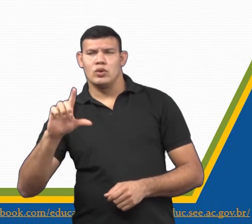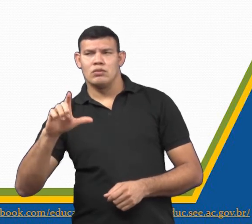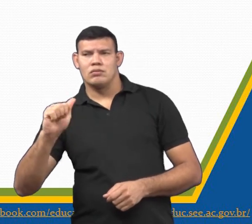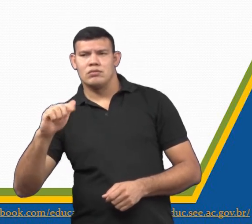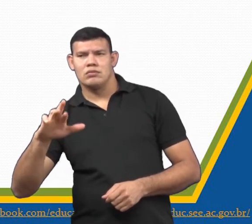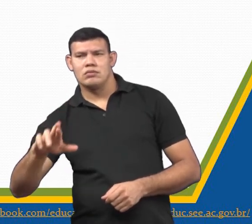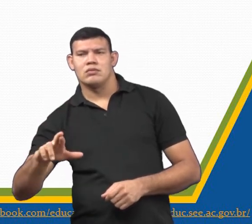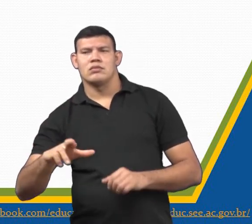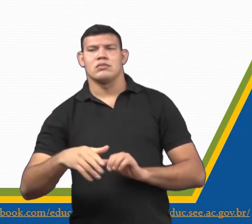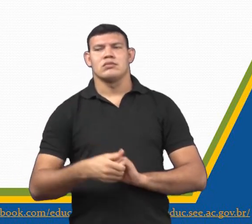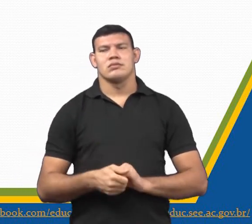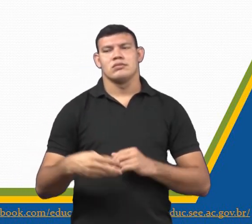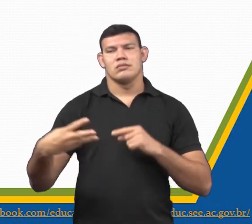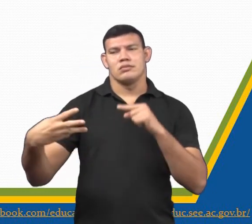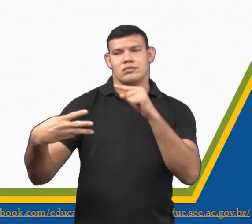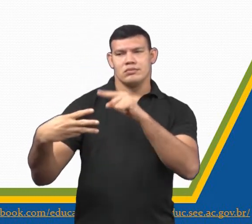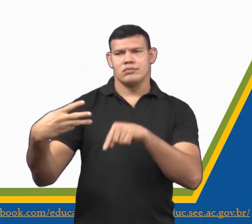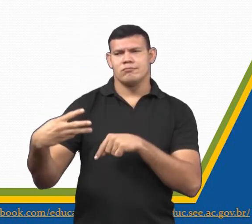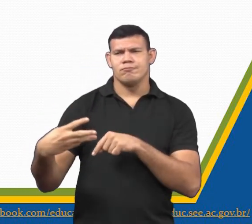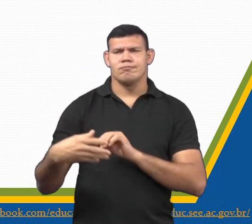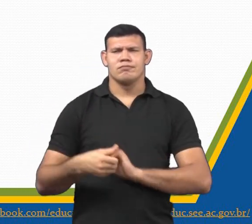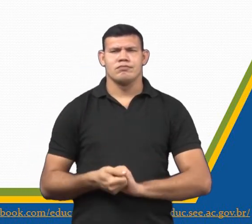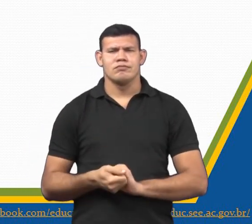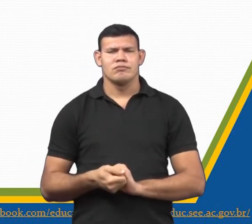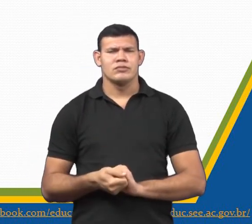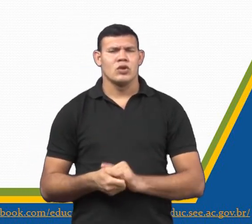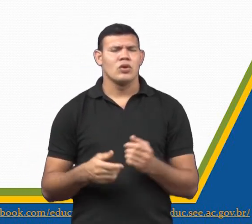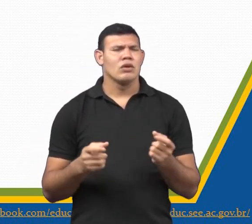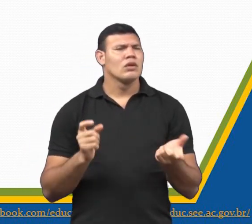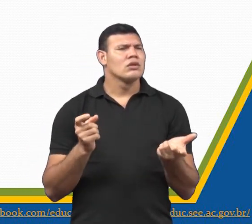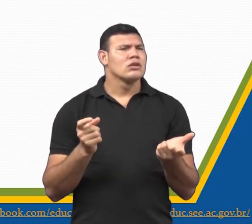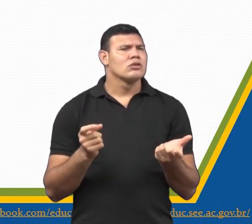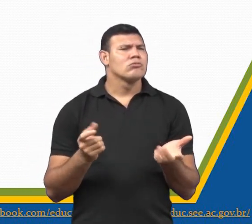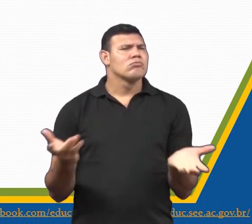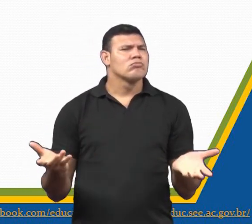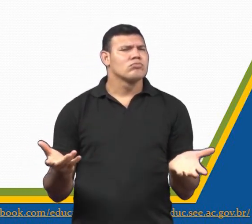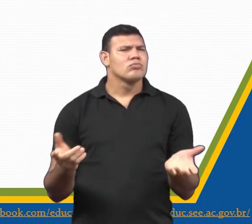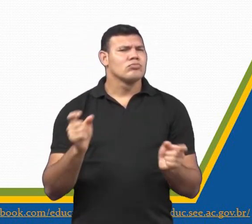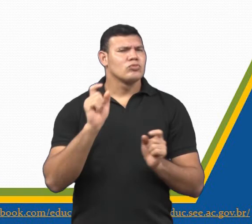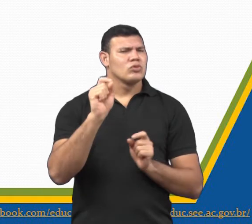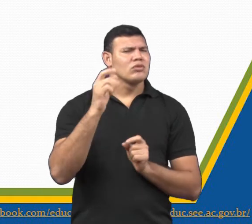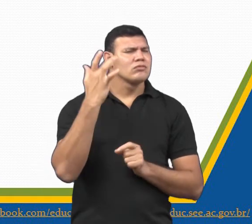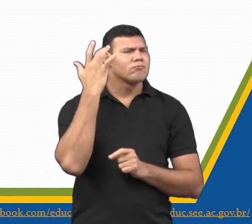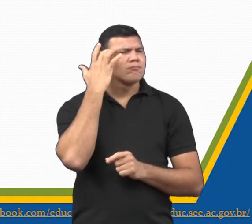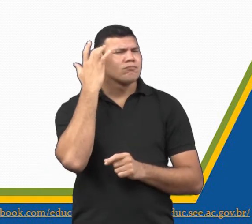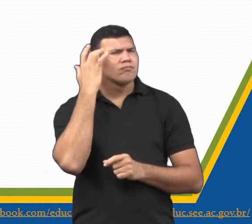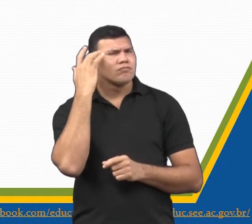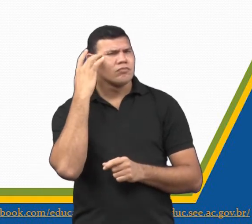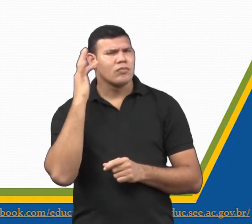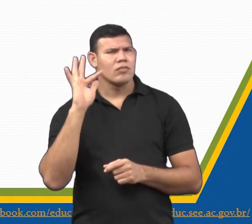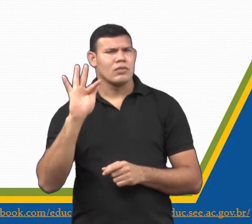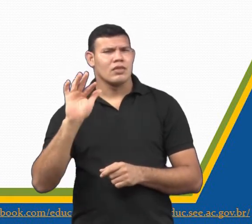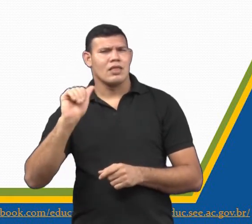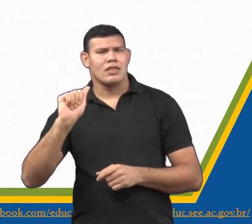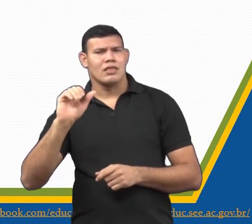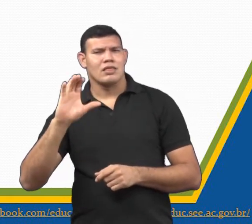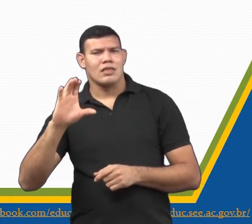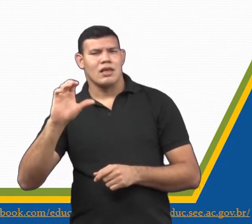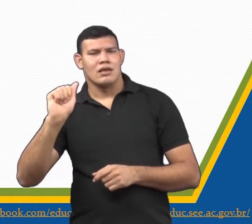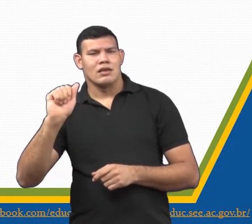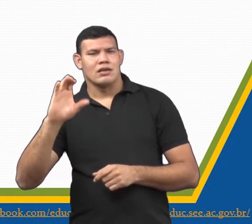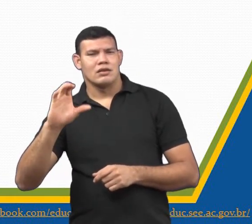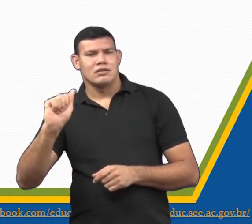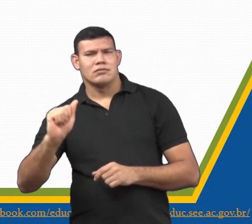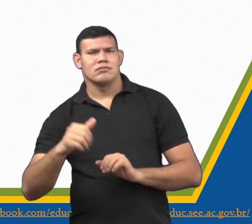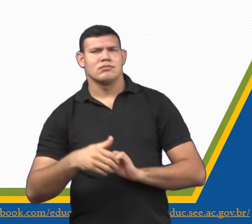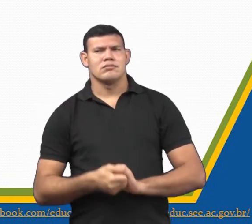do dólar. 3. Que te parece el tacacá? O que você acha do tacacá? E aí, qual